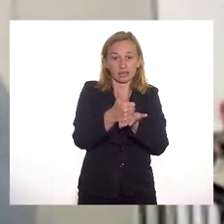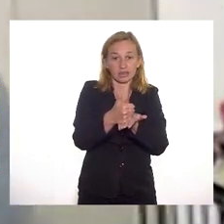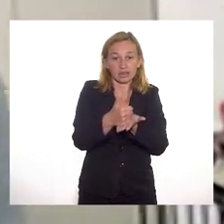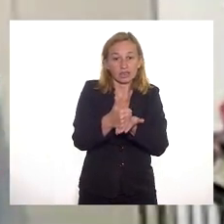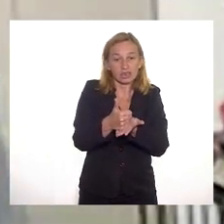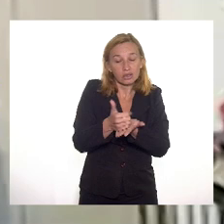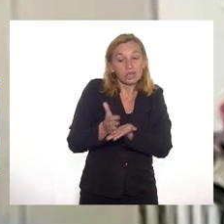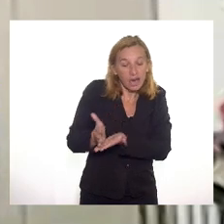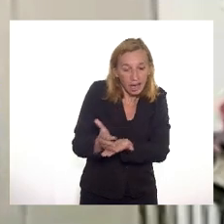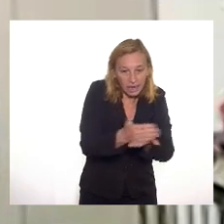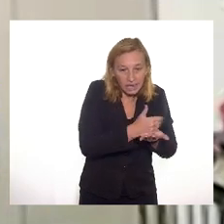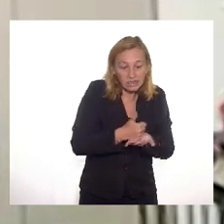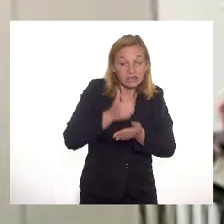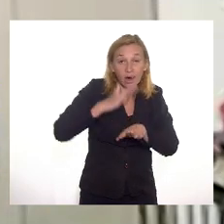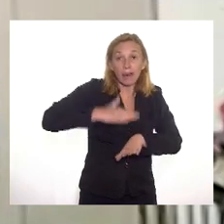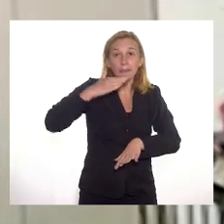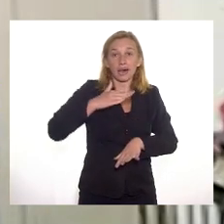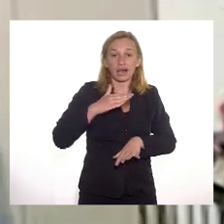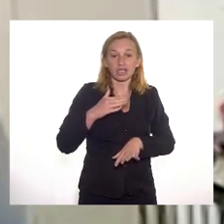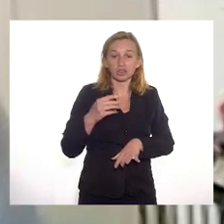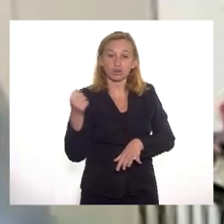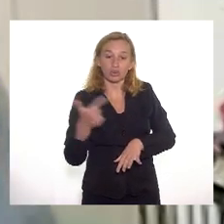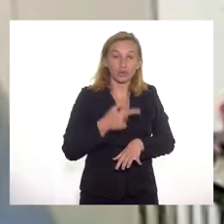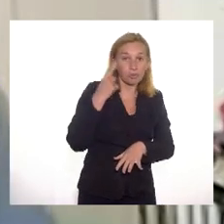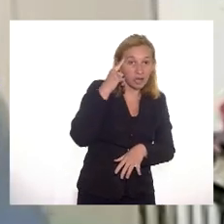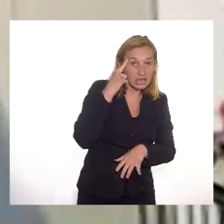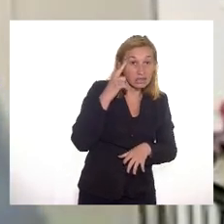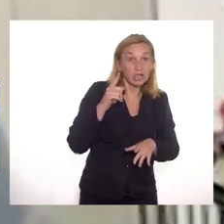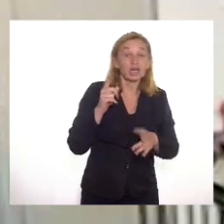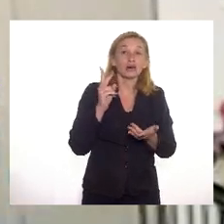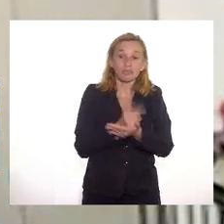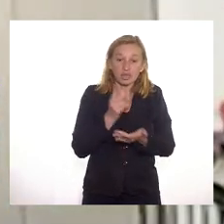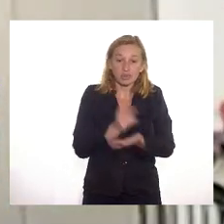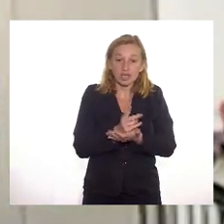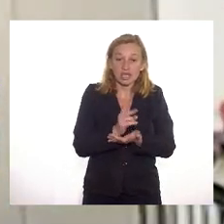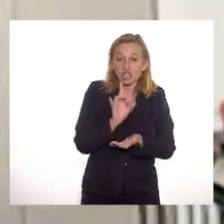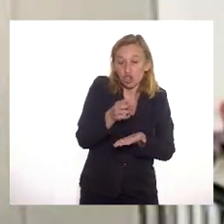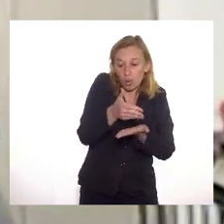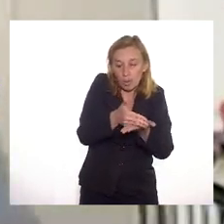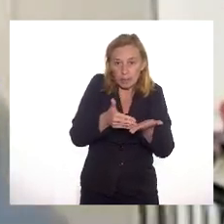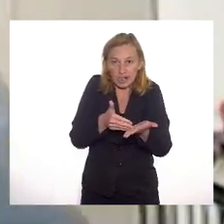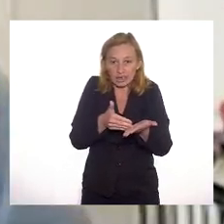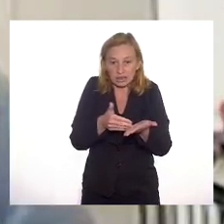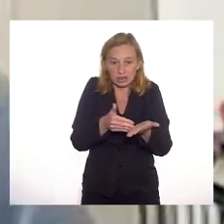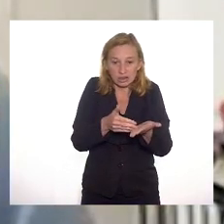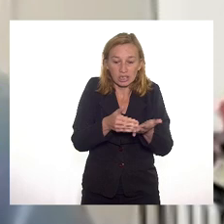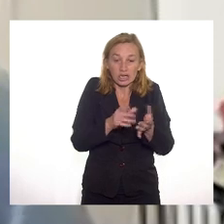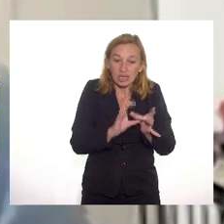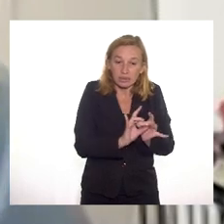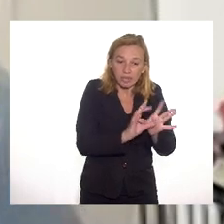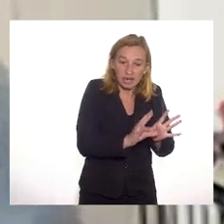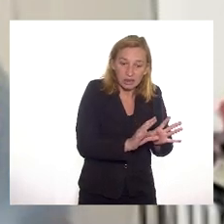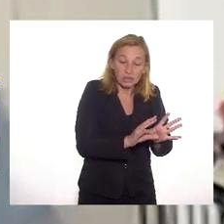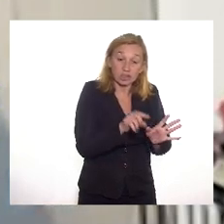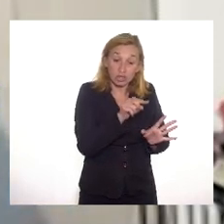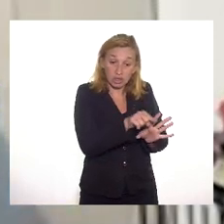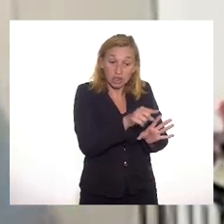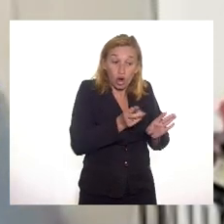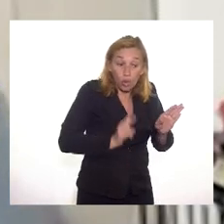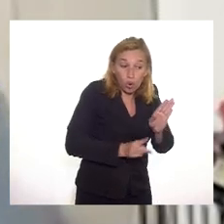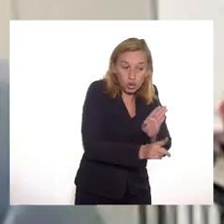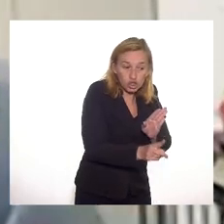o que está se arrecadando a mais do que foi projetado. E, mesmo assim, é só uma parcela, permitindo que o excedente disso